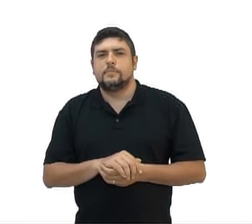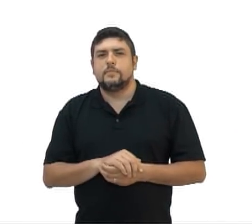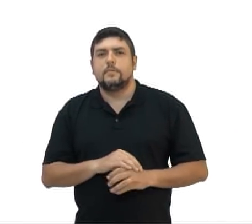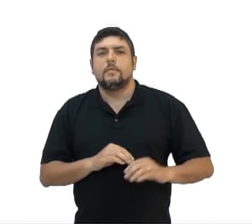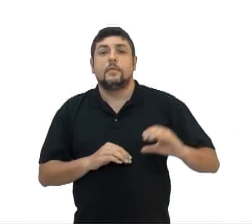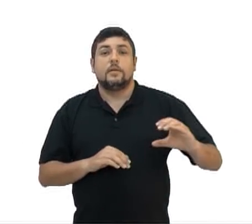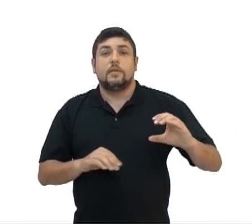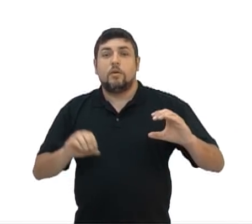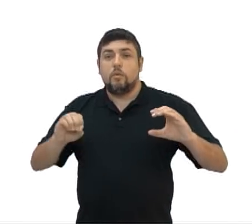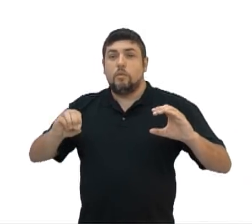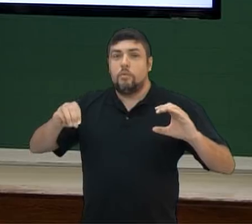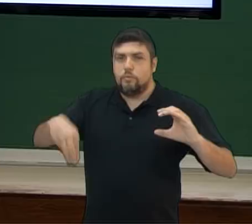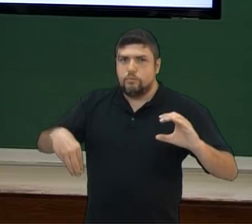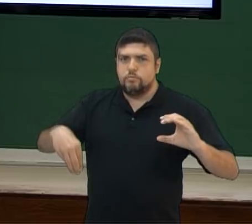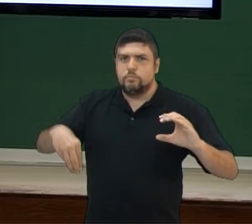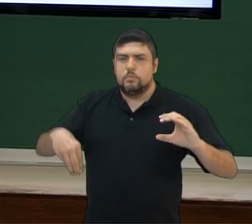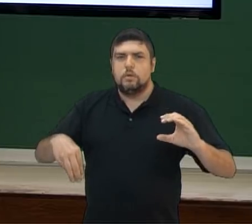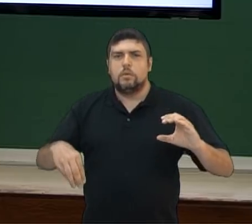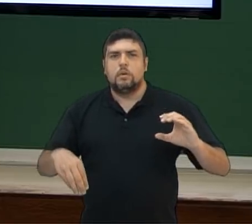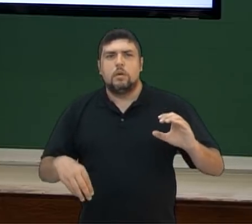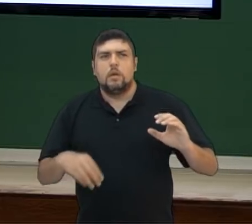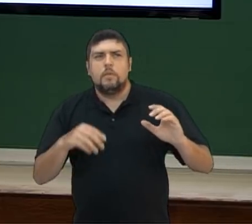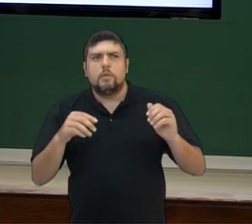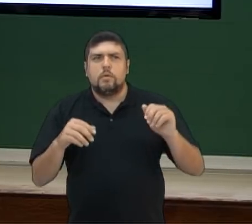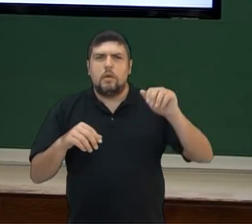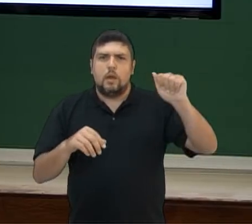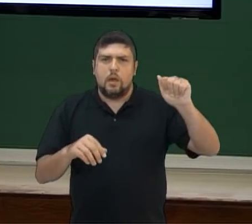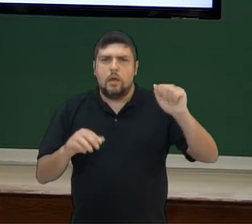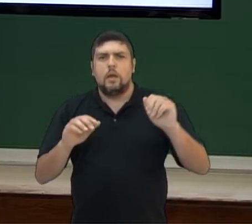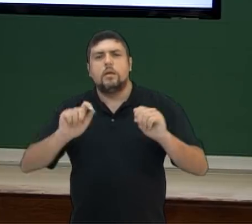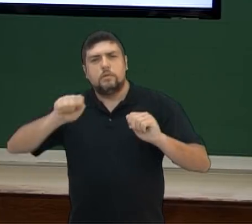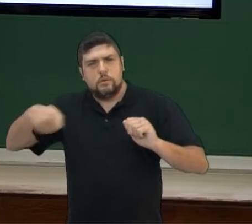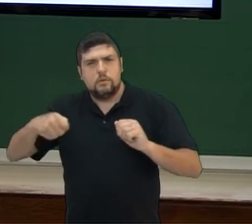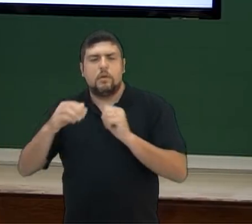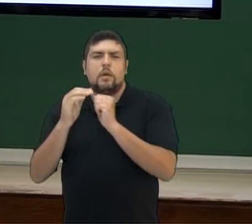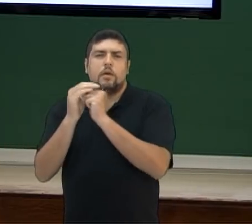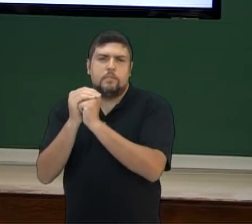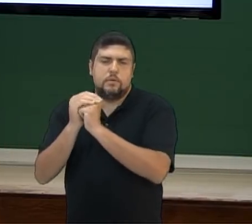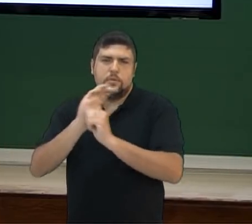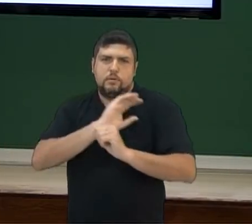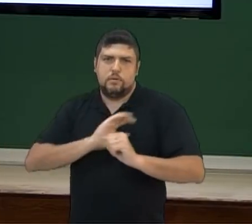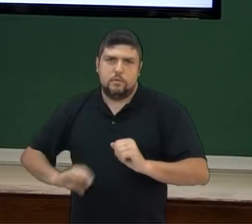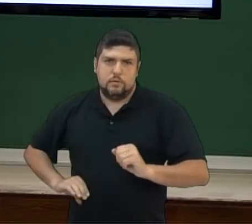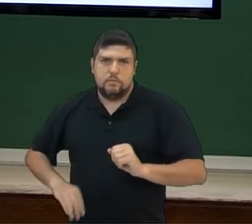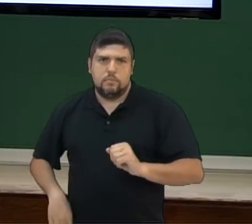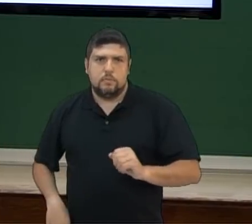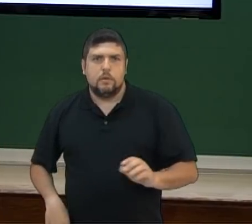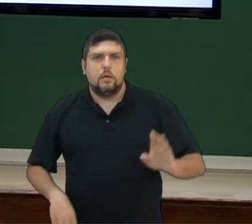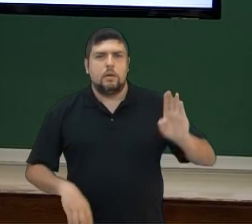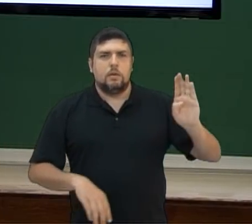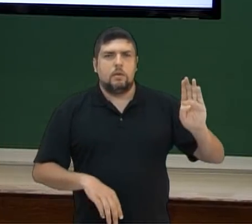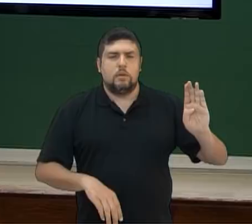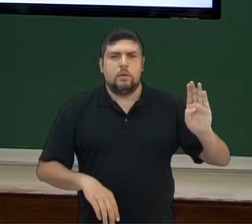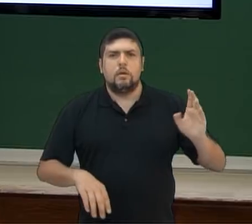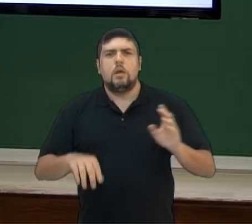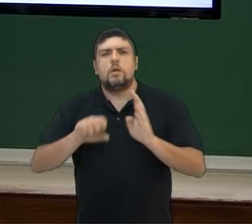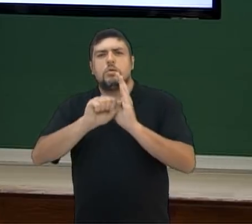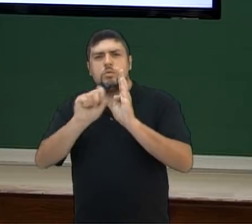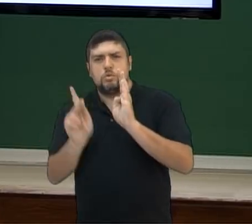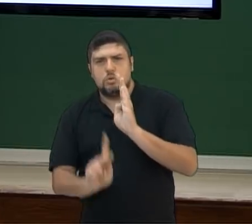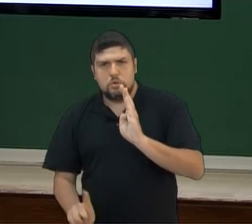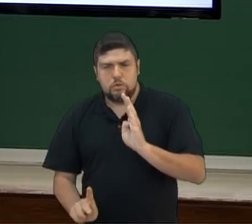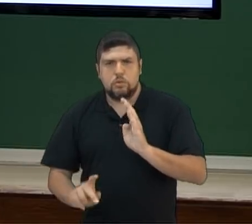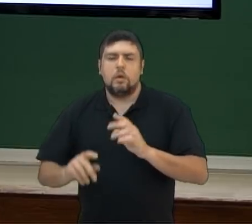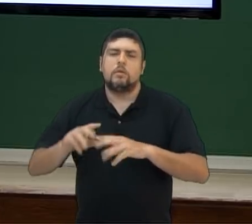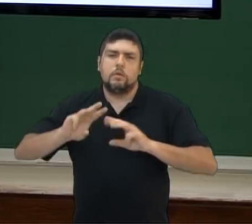C. O Om. Amém é do cristianismo. A letra B. Shalom é do judaísmo. Então, a resposta